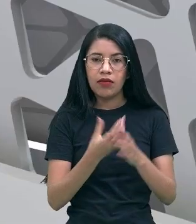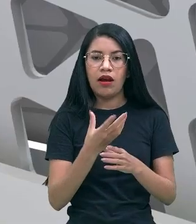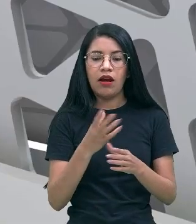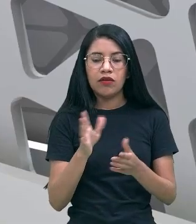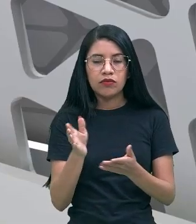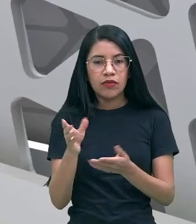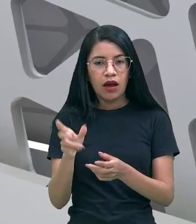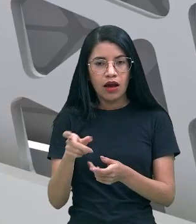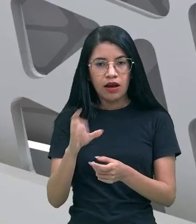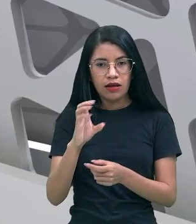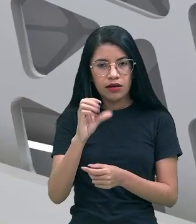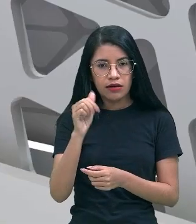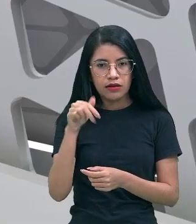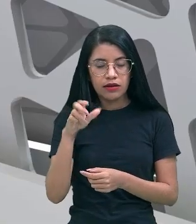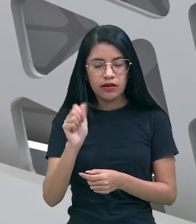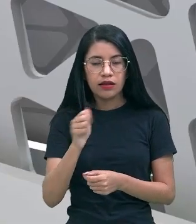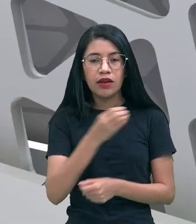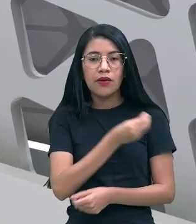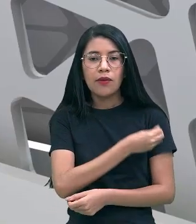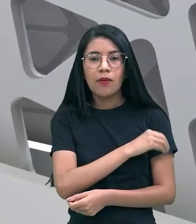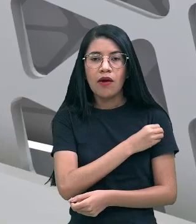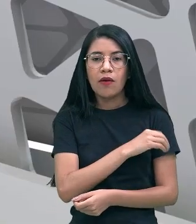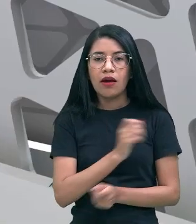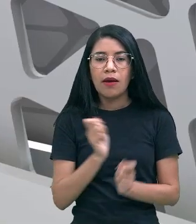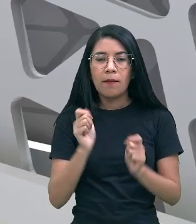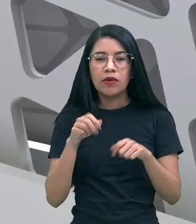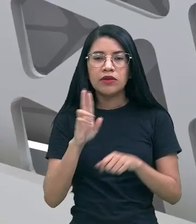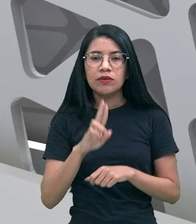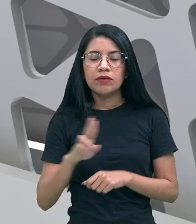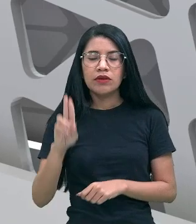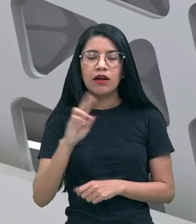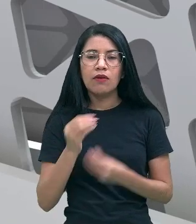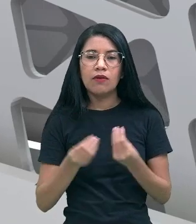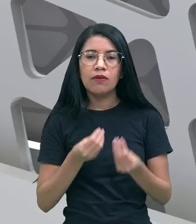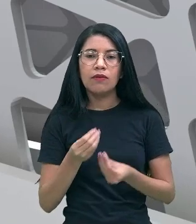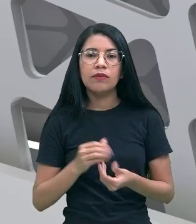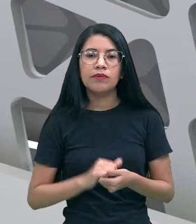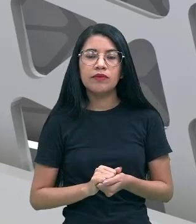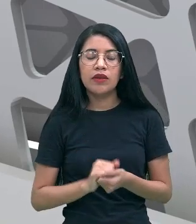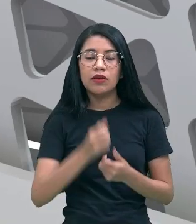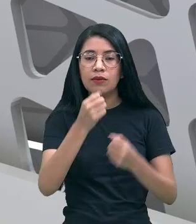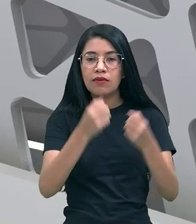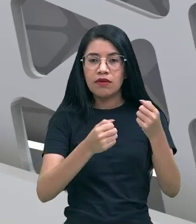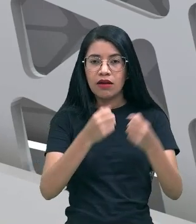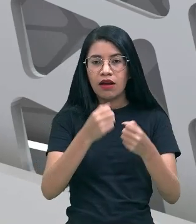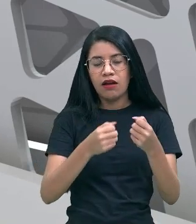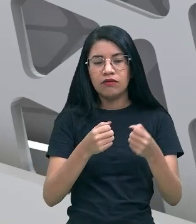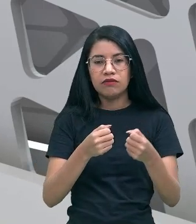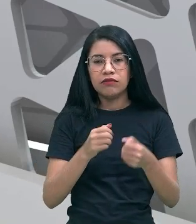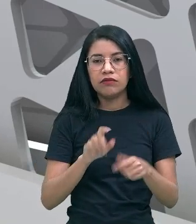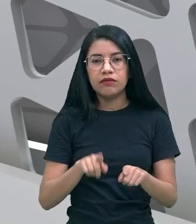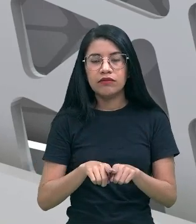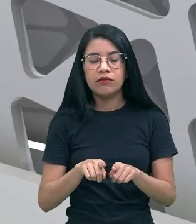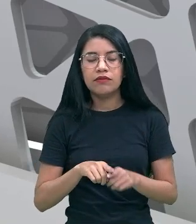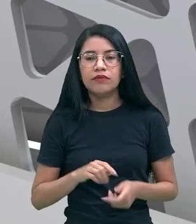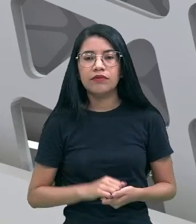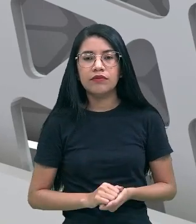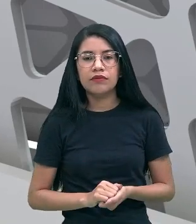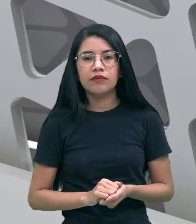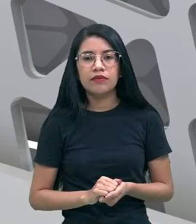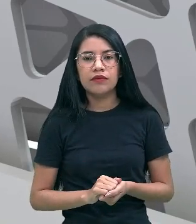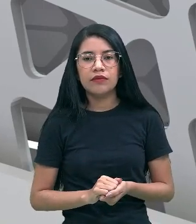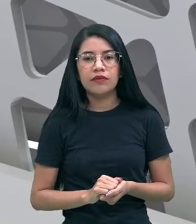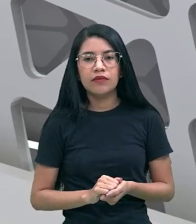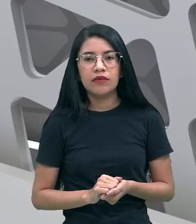e o álcool ele serve para a gente utilizar aí nos carros, por exemplo. O que o Brasil faz? Pega